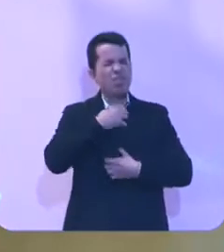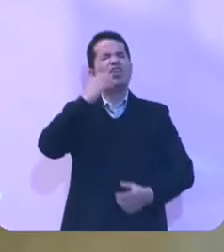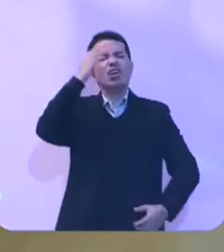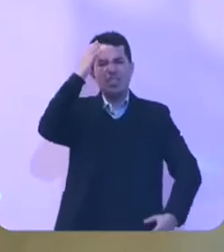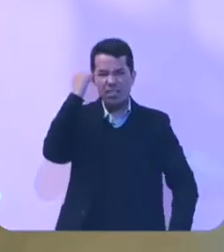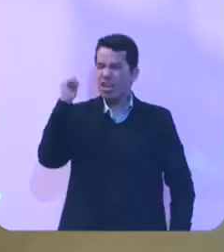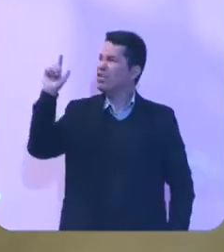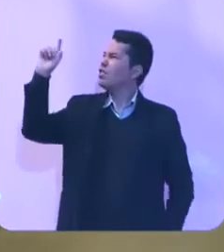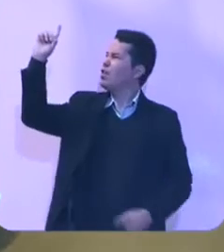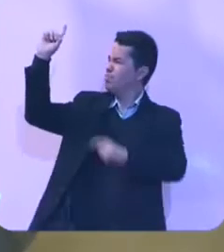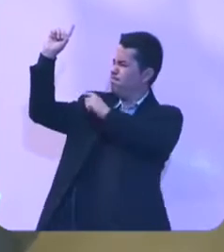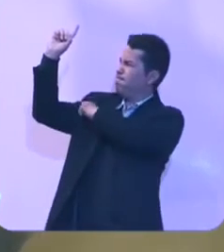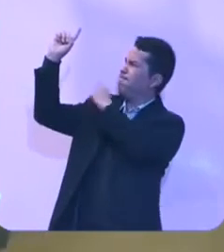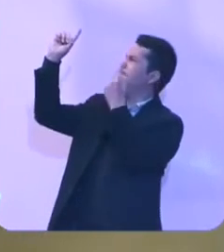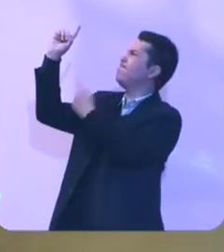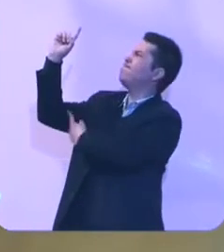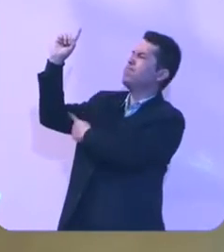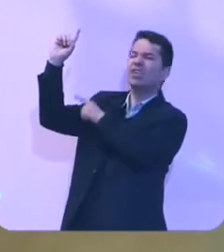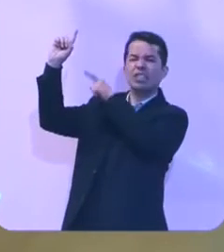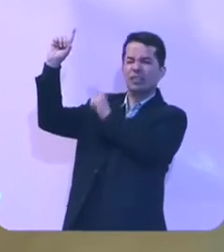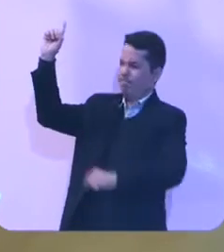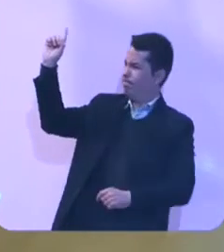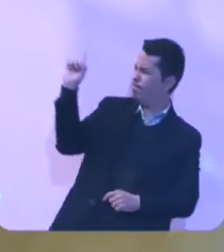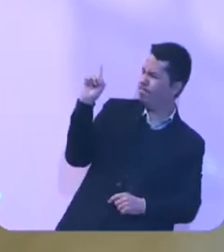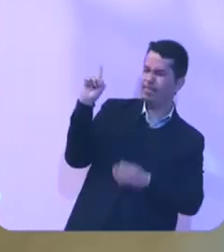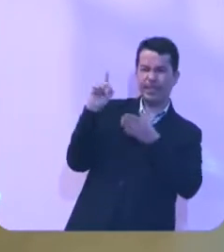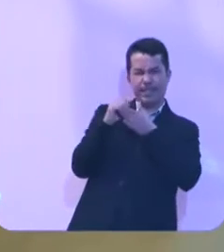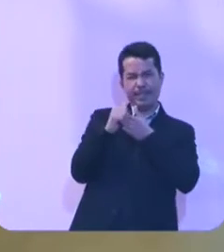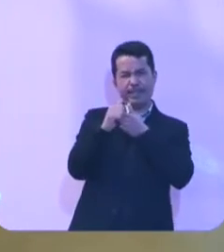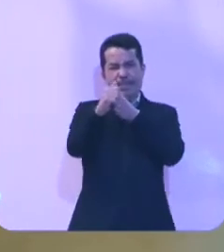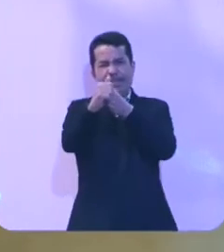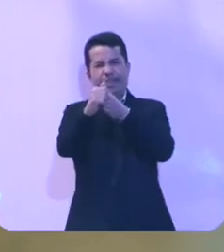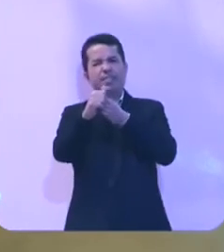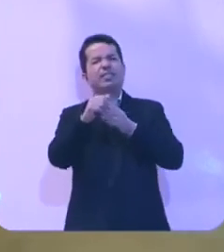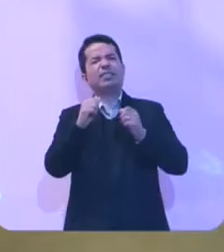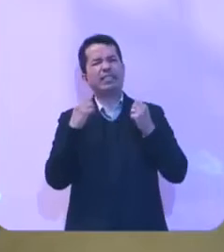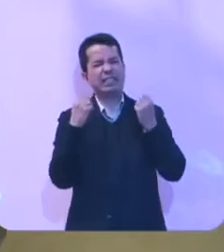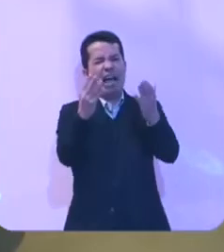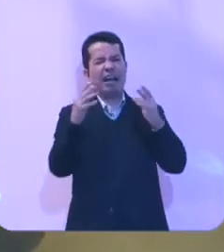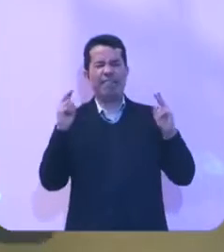a celebrar a certeza de que Ele é o Todo-Poderoso e que